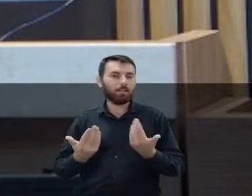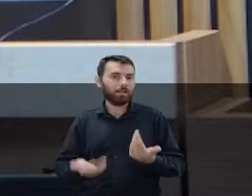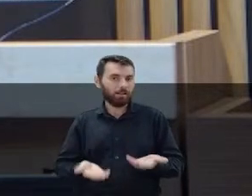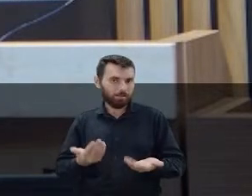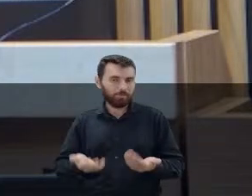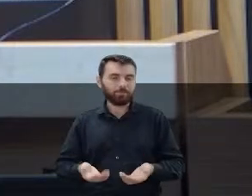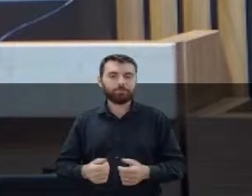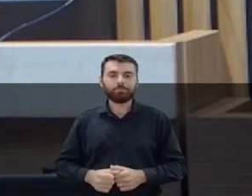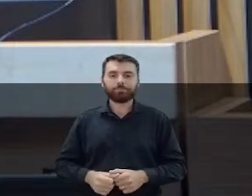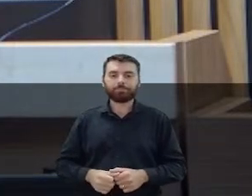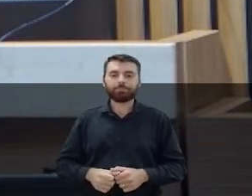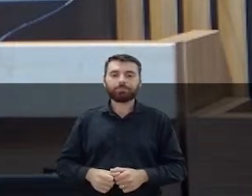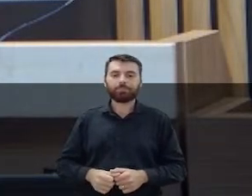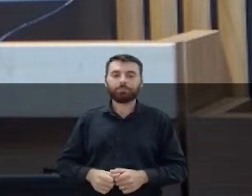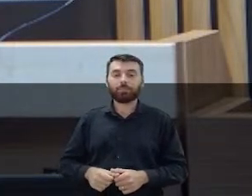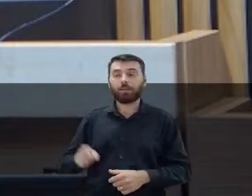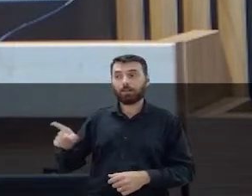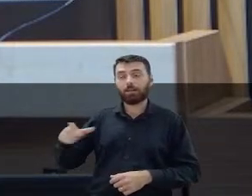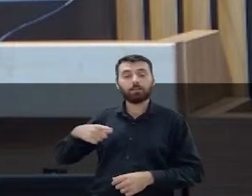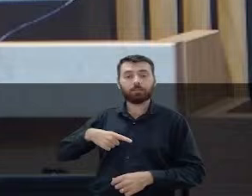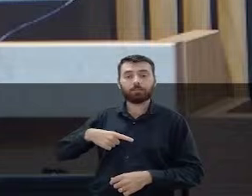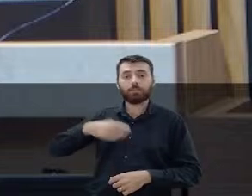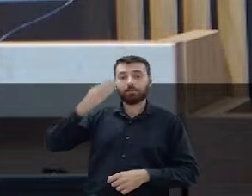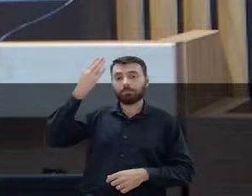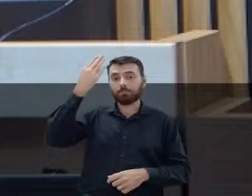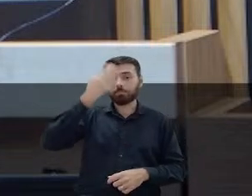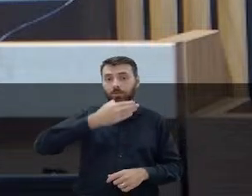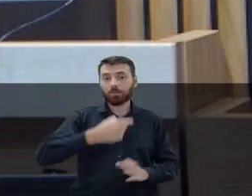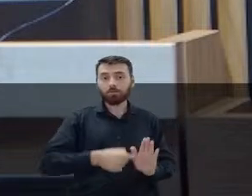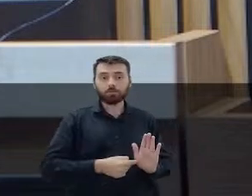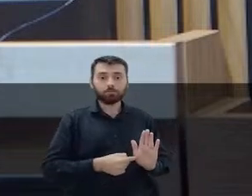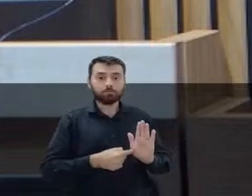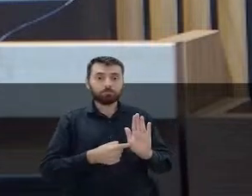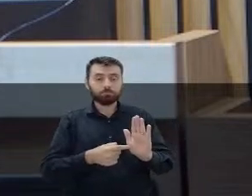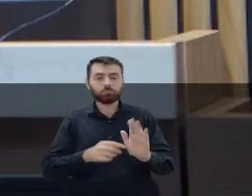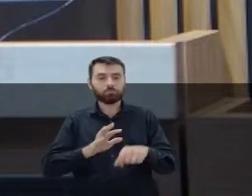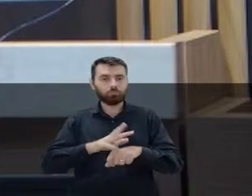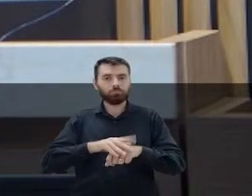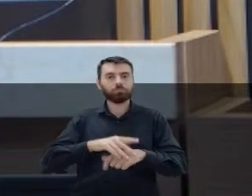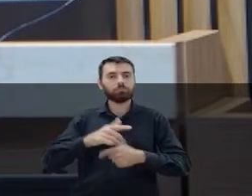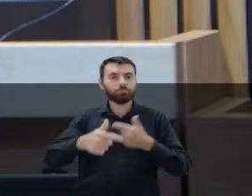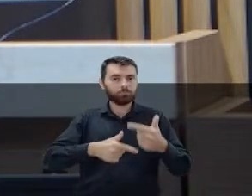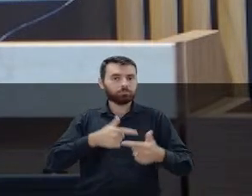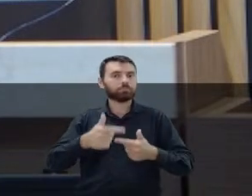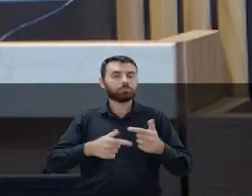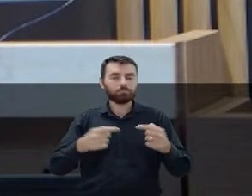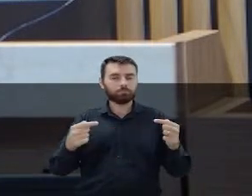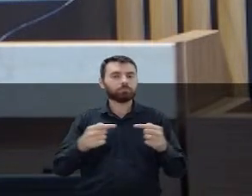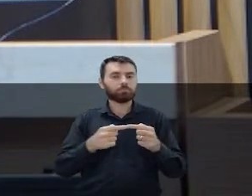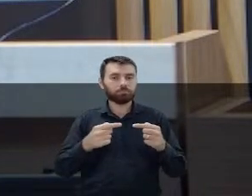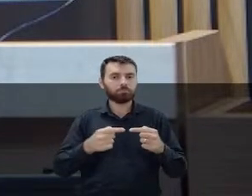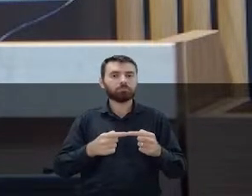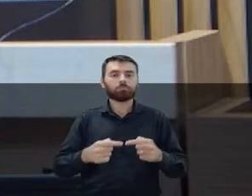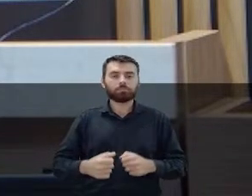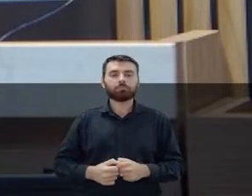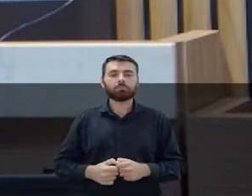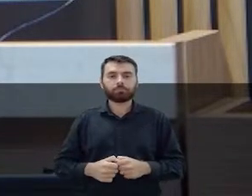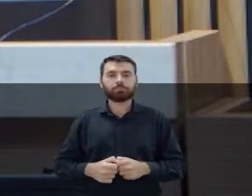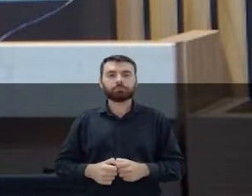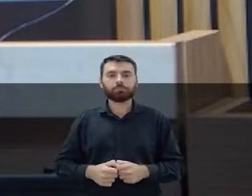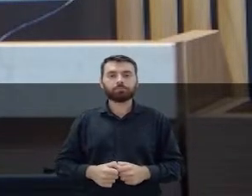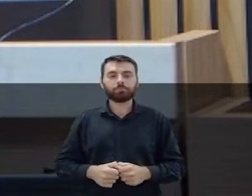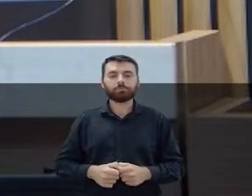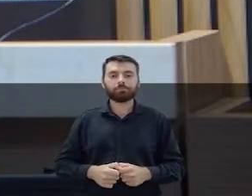a reclamante comprovou doença ocupacional equiparada a acidente do trabalho anexo causal.